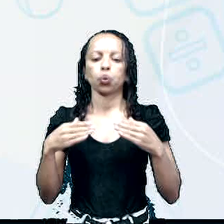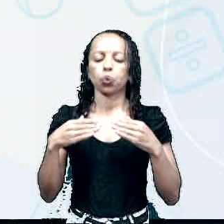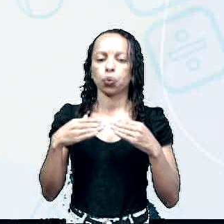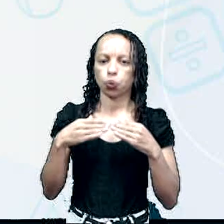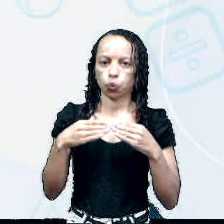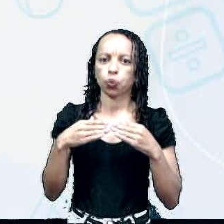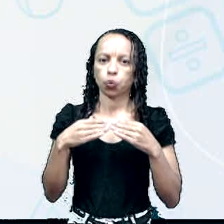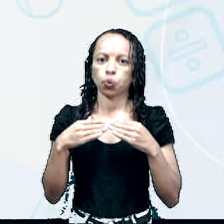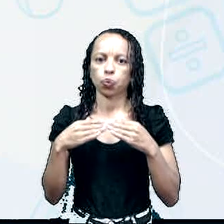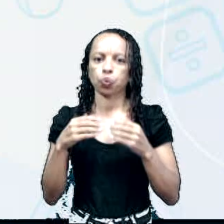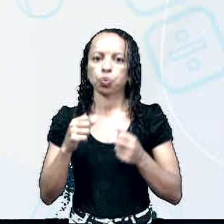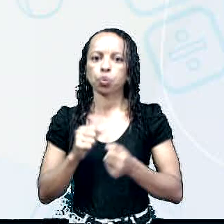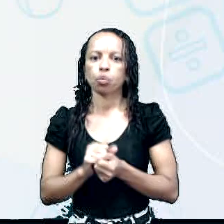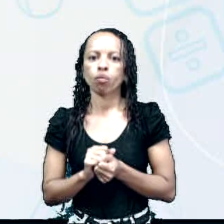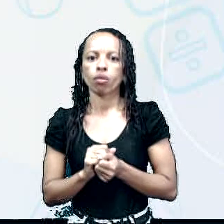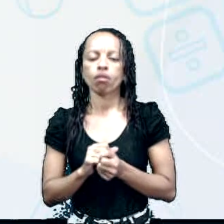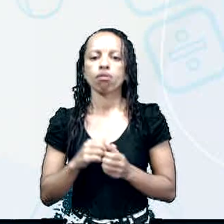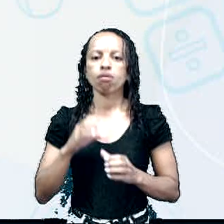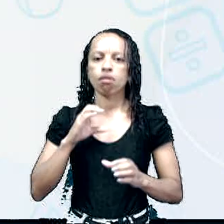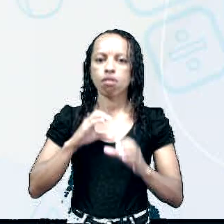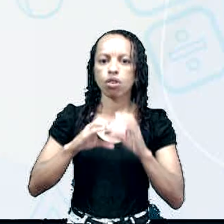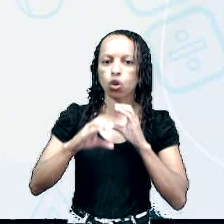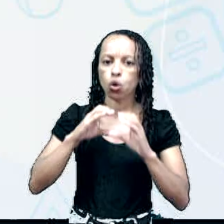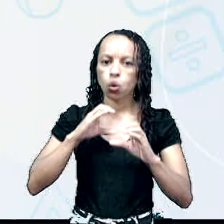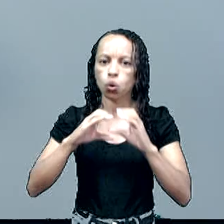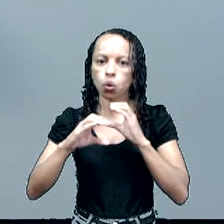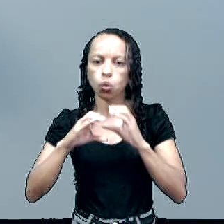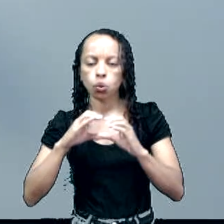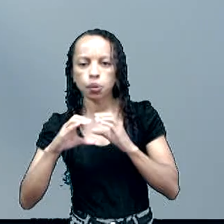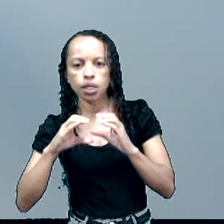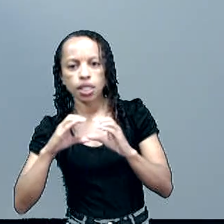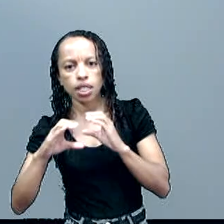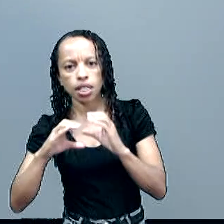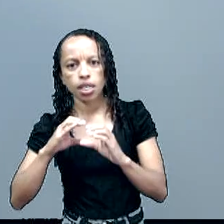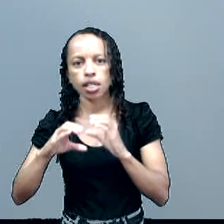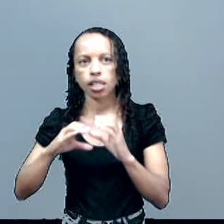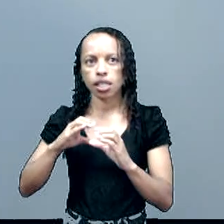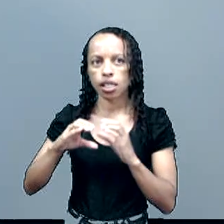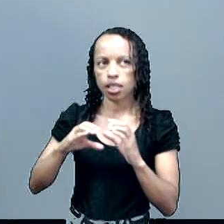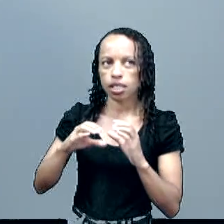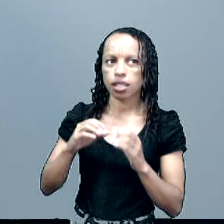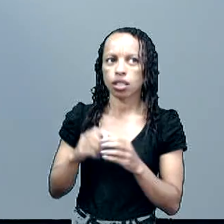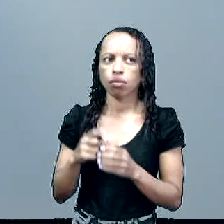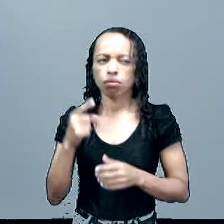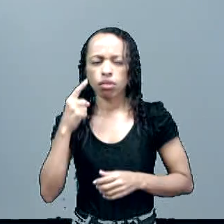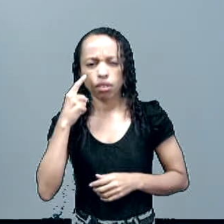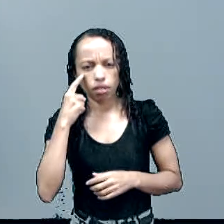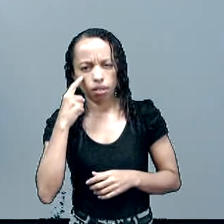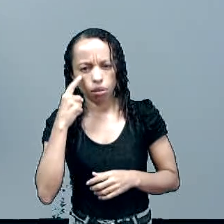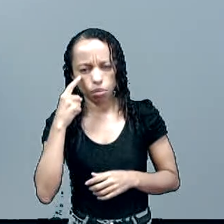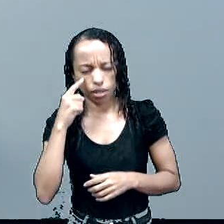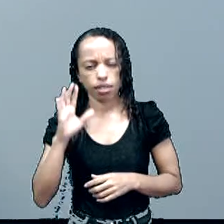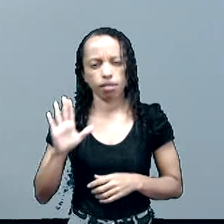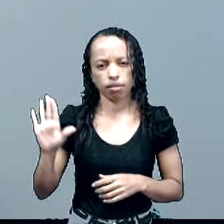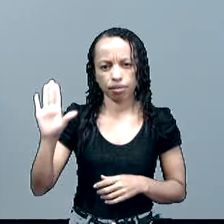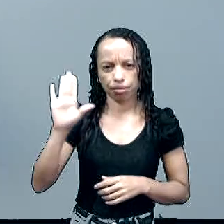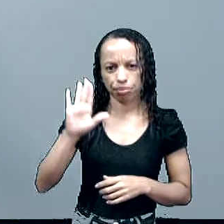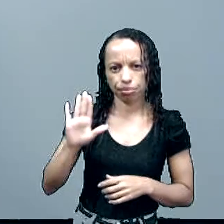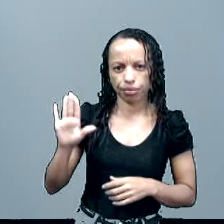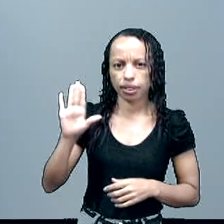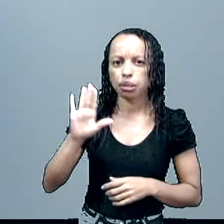com antenas aqui vem aqui comigo e esse satélite eles são fundamentais em